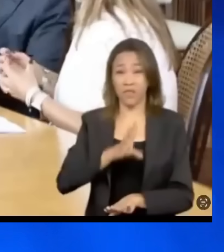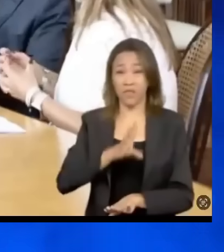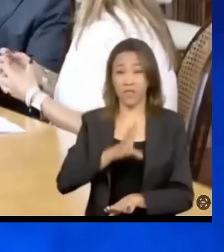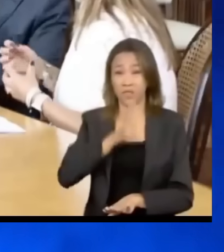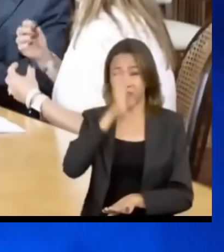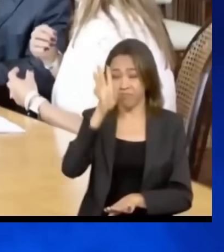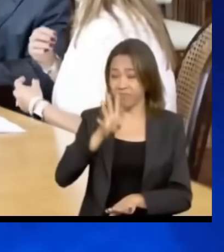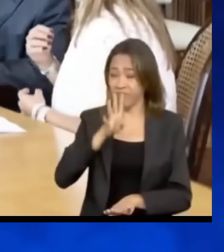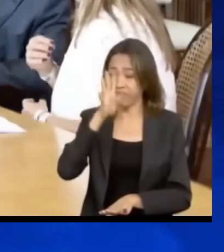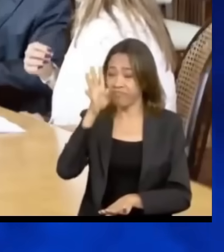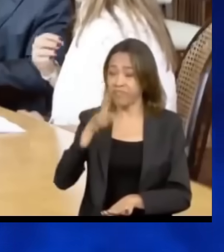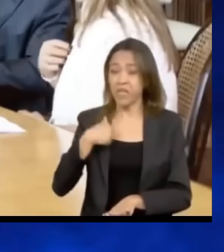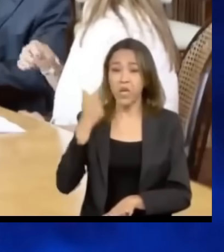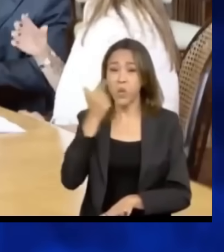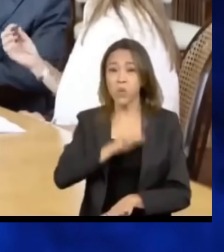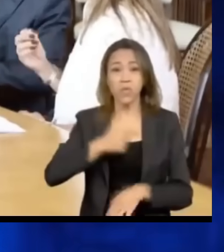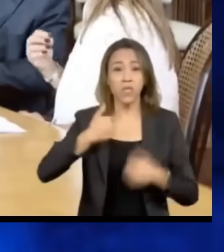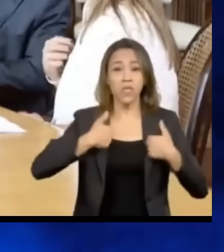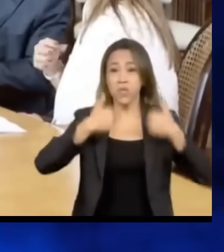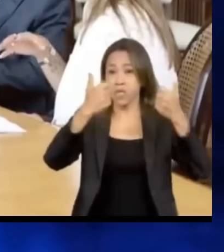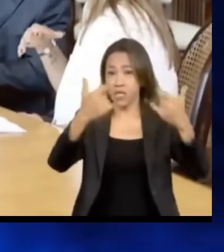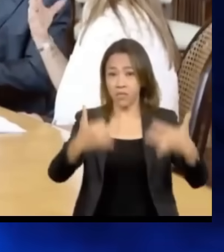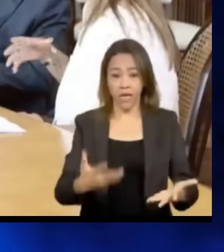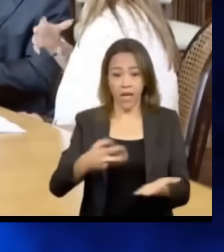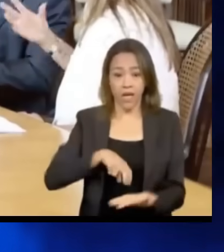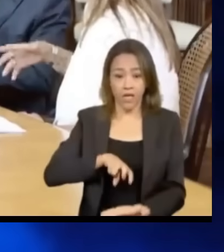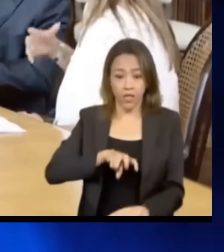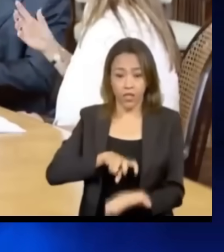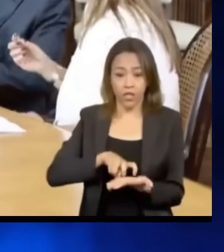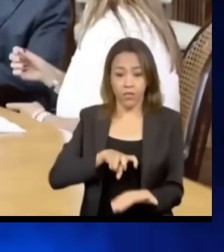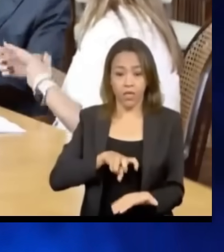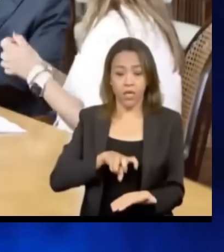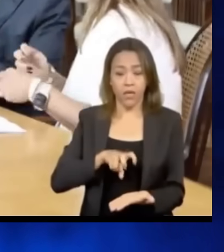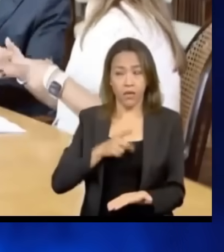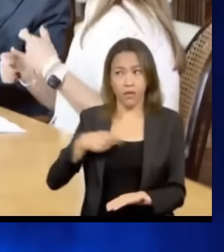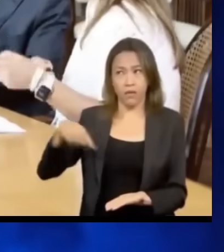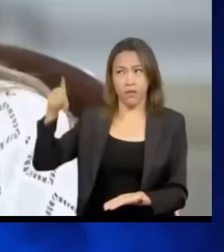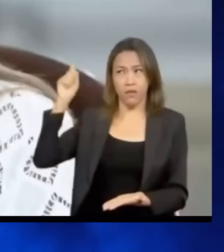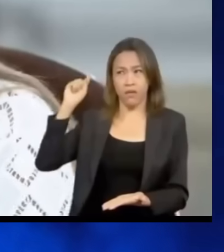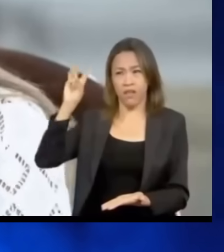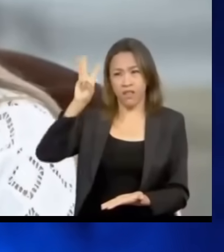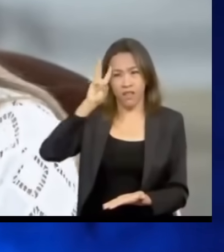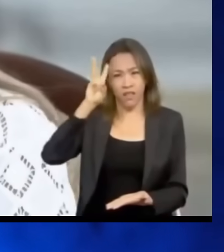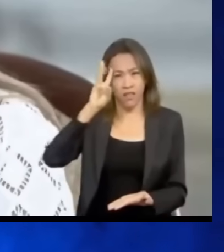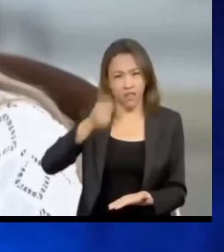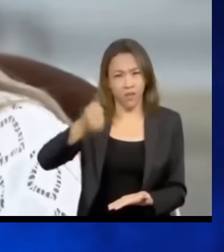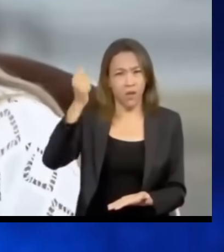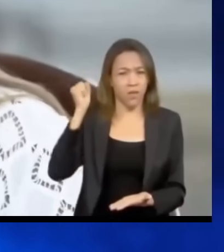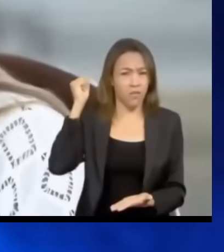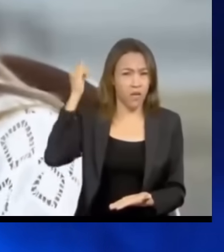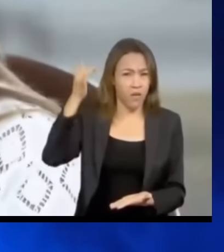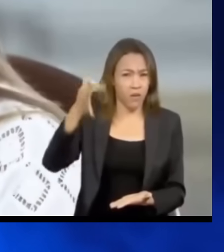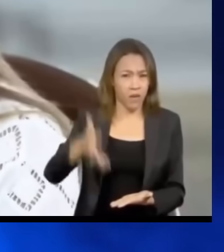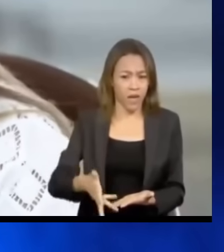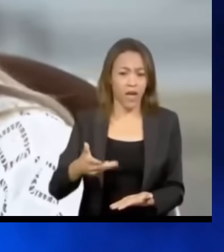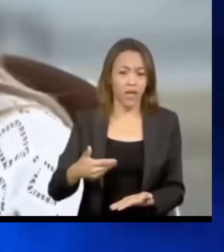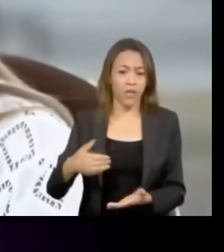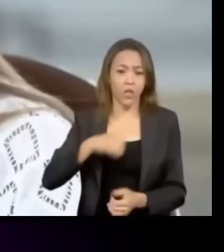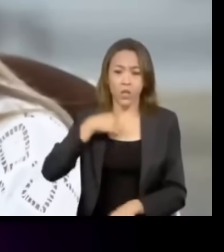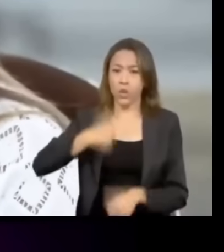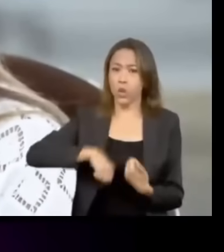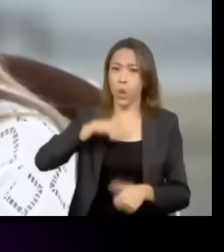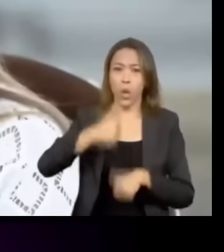o grande Pinóquio. De manhã cedo, na terça-feira, eu passei quase que a madrugada trocando senha de quase todas as minhas coisas